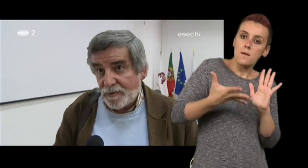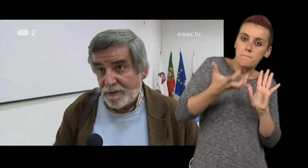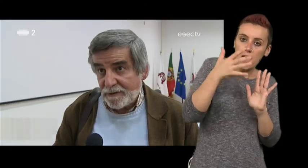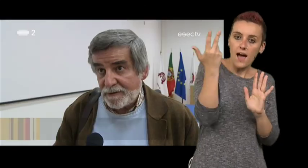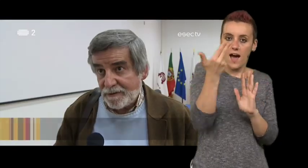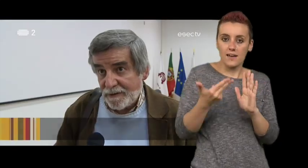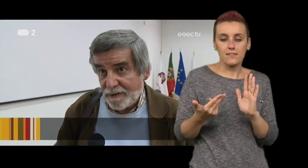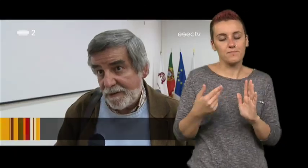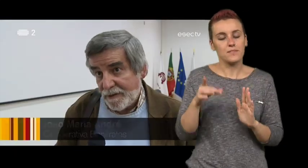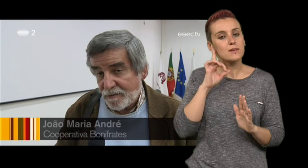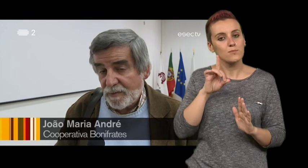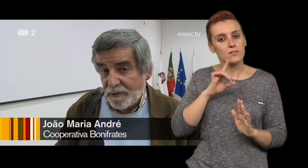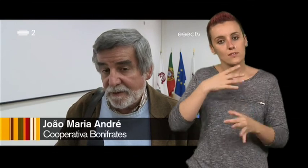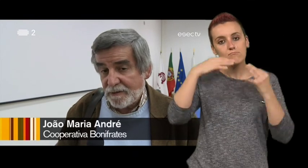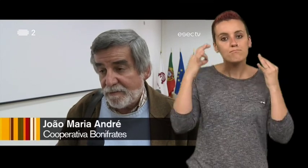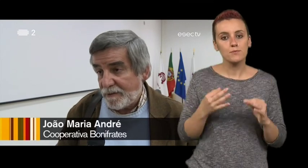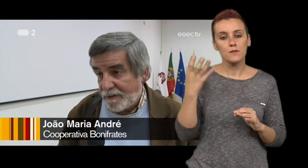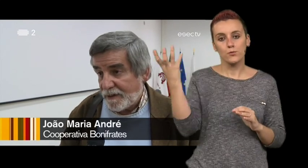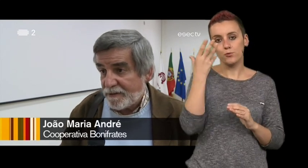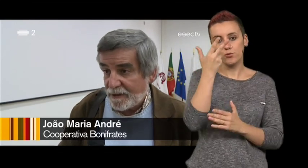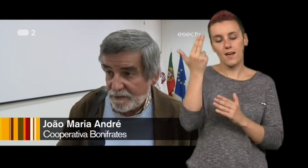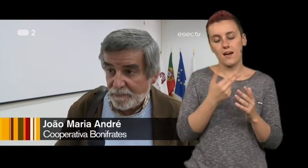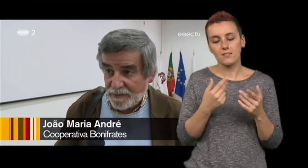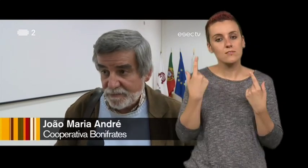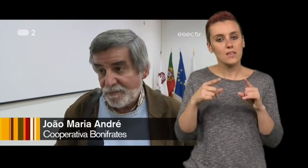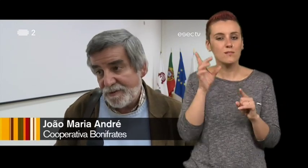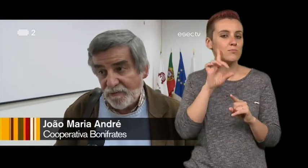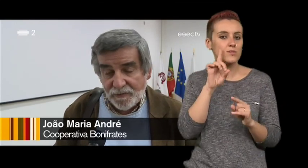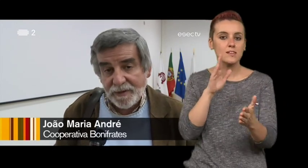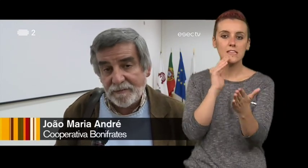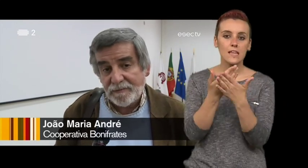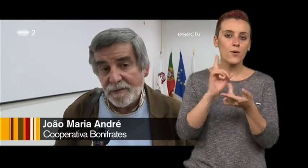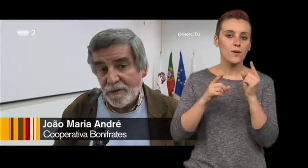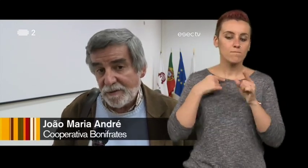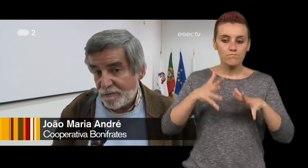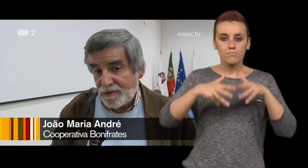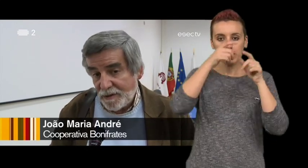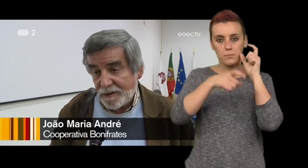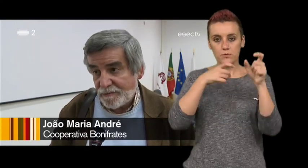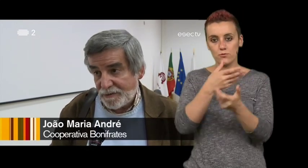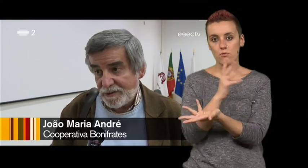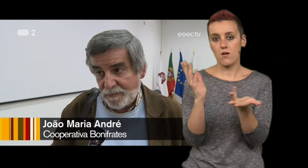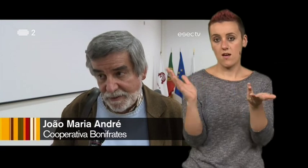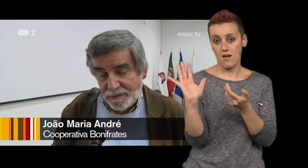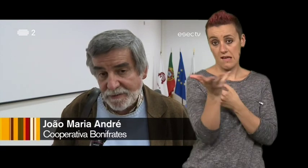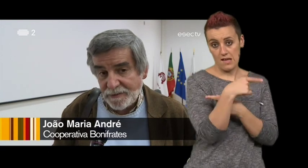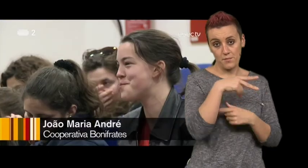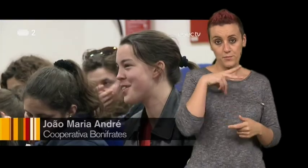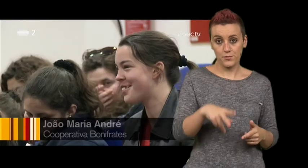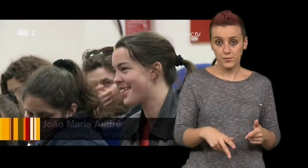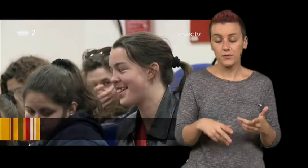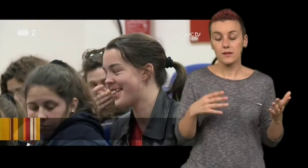É importante acreditar no papel que a cultura e as artes têm para o desenvolvimento dos cidadãos neste